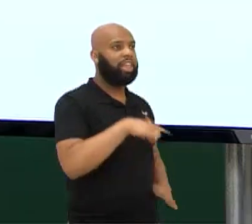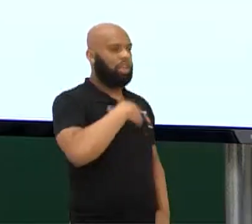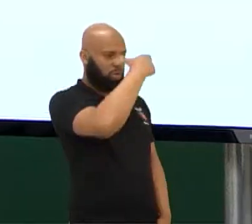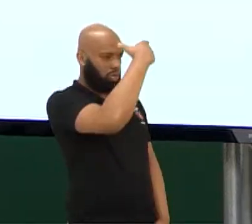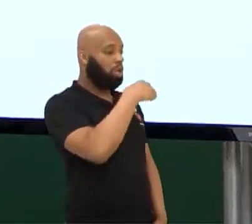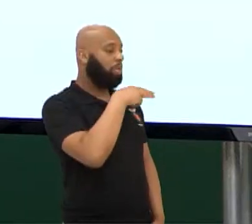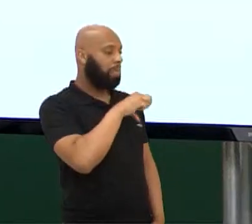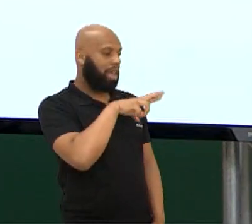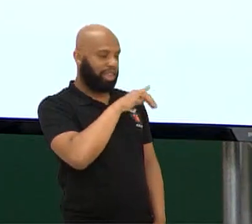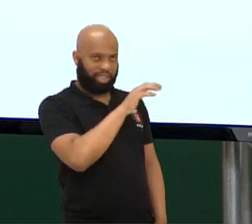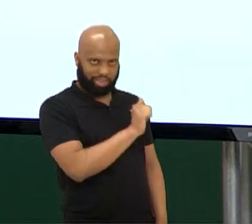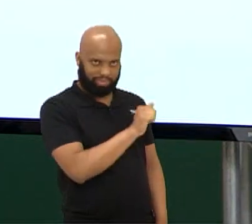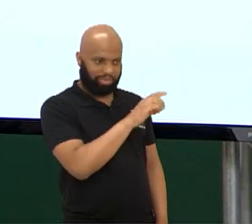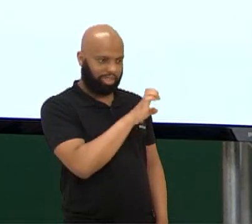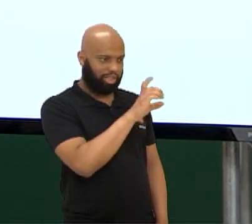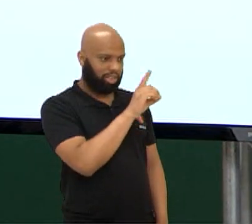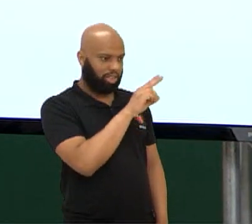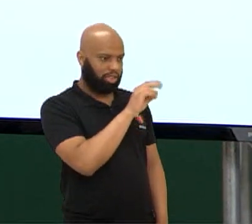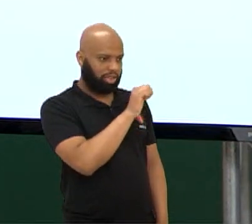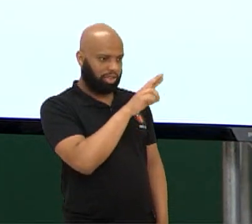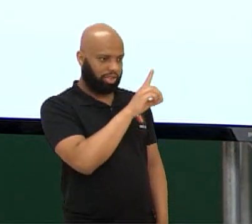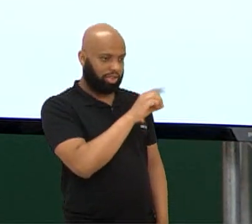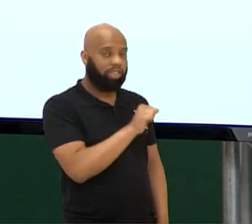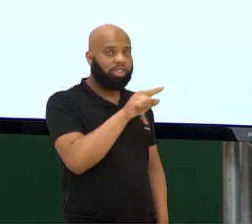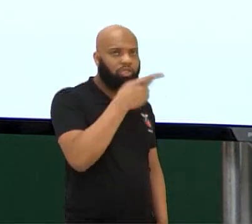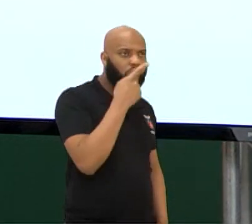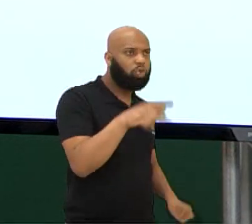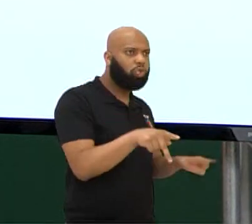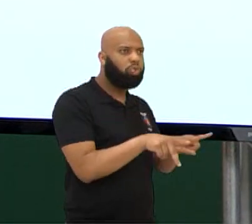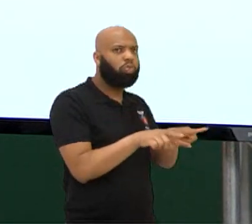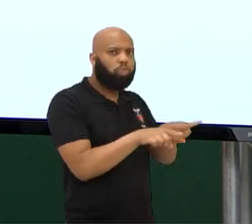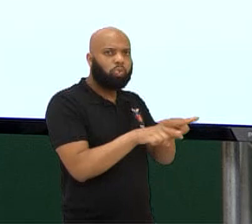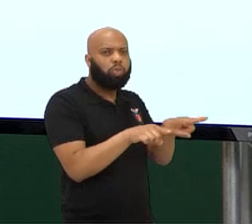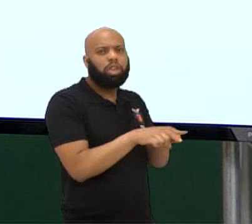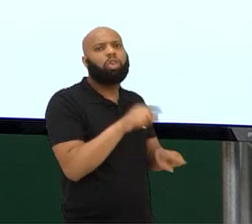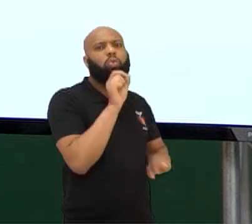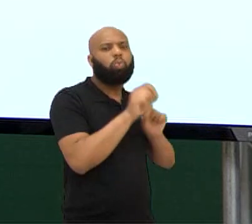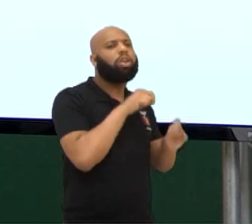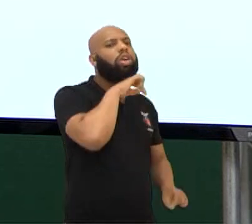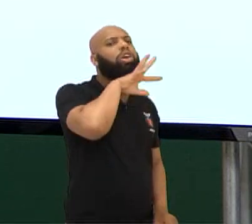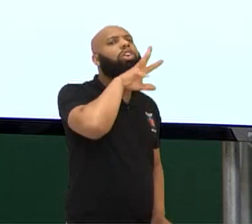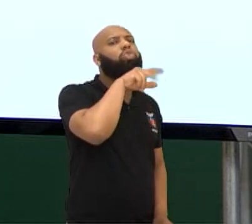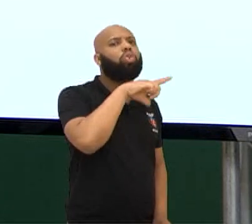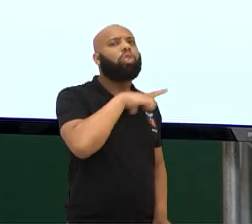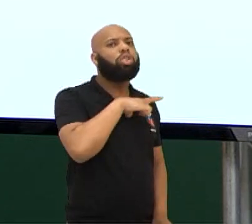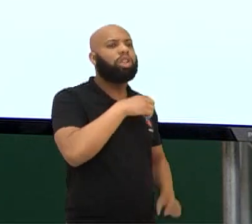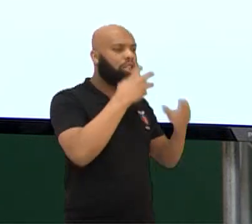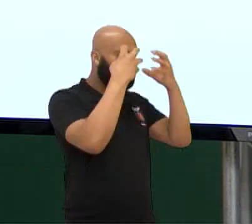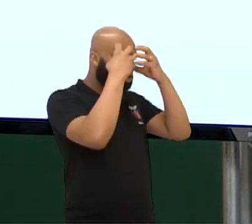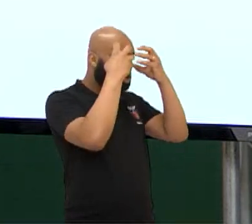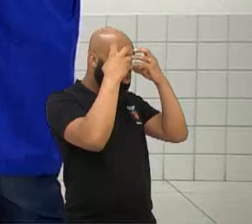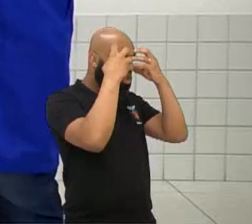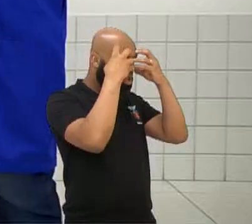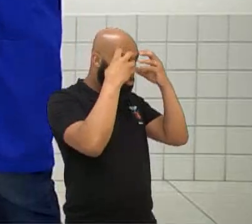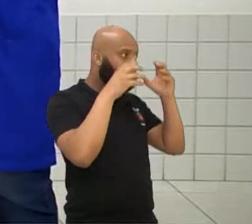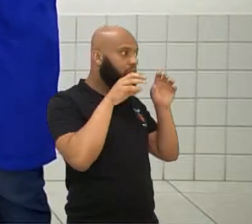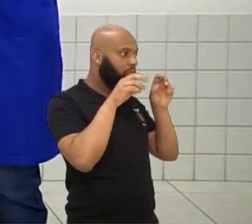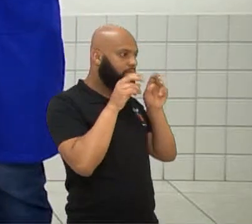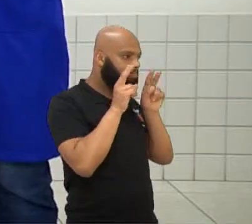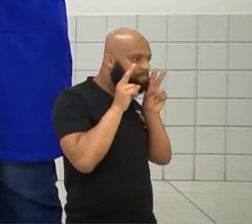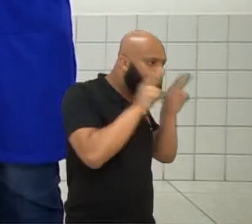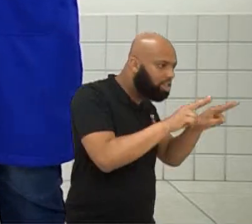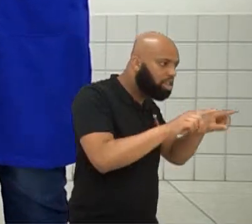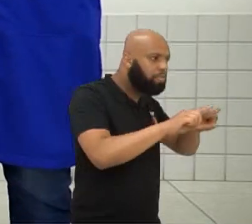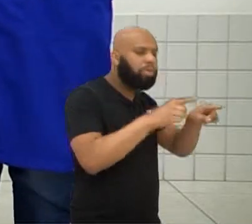de Santa Fé. Como o professor disse que carnívoros têm os olhos para frente, por que os tubarões têm olhos laterais?